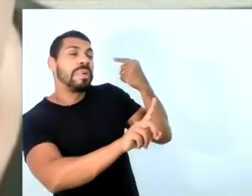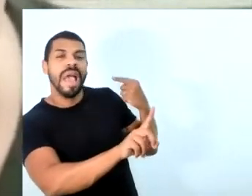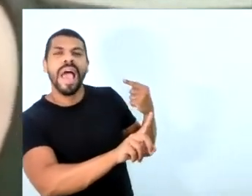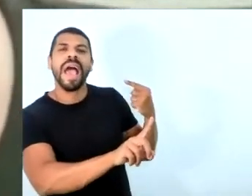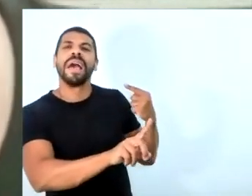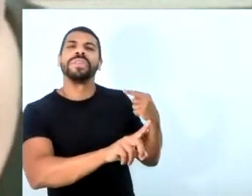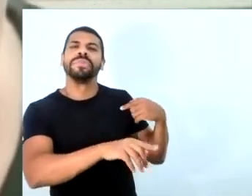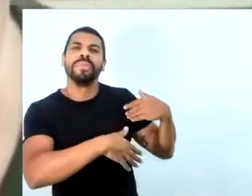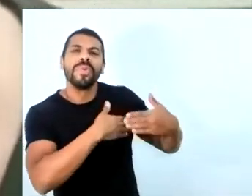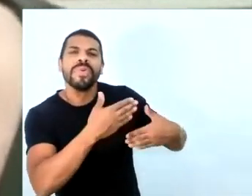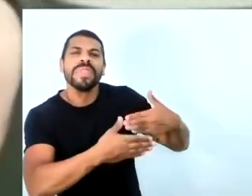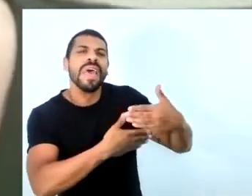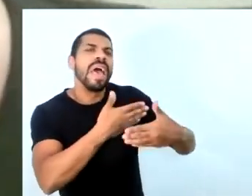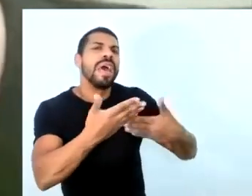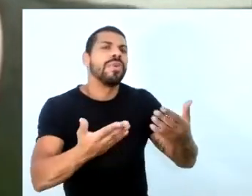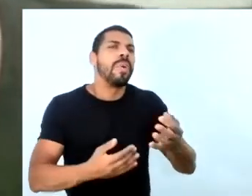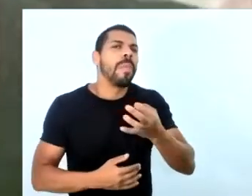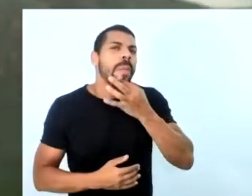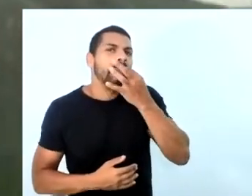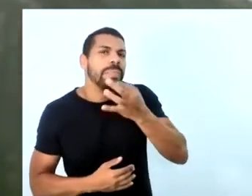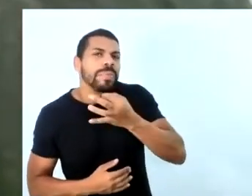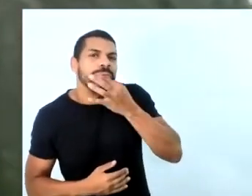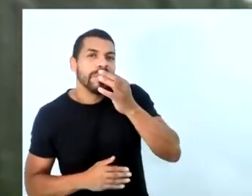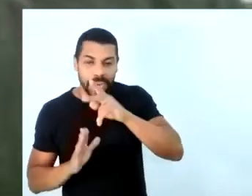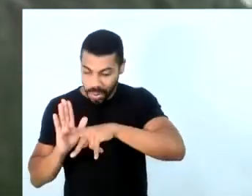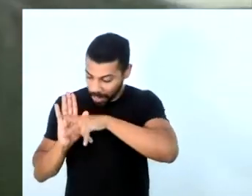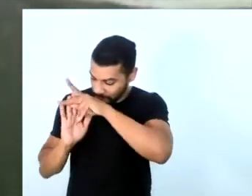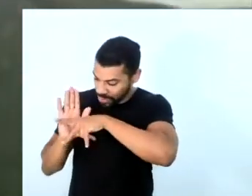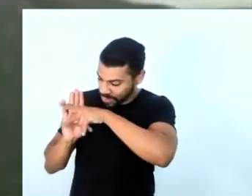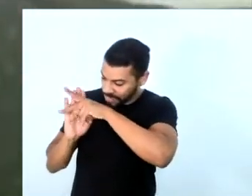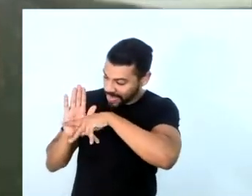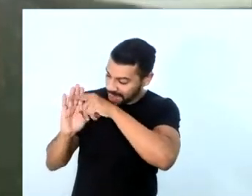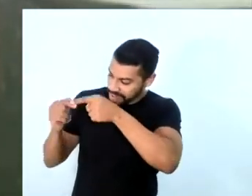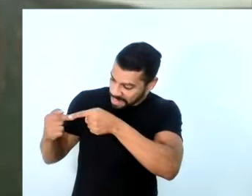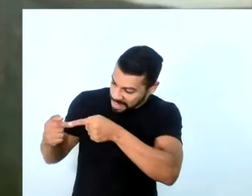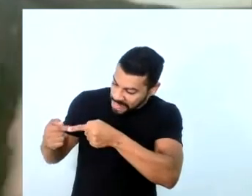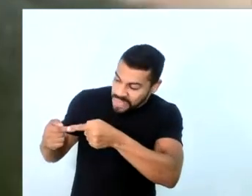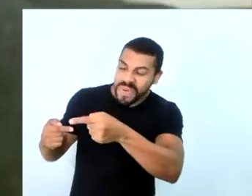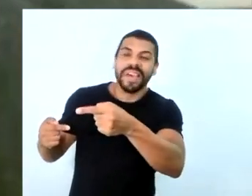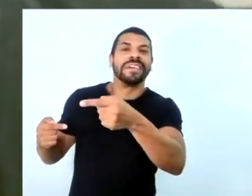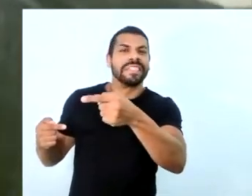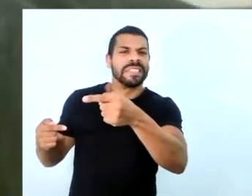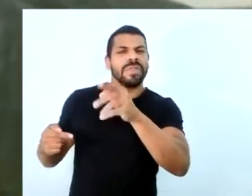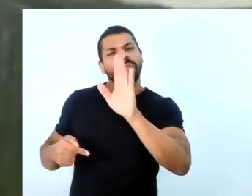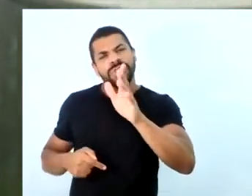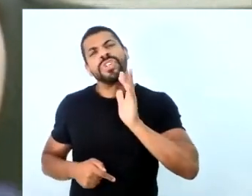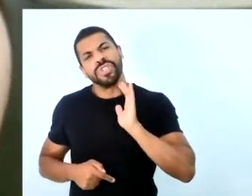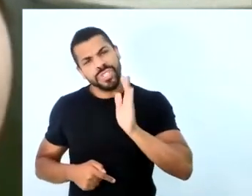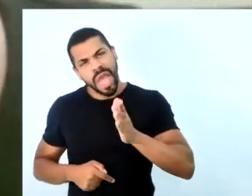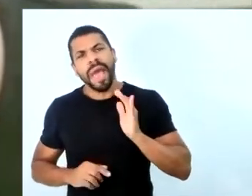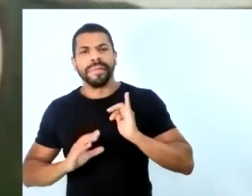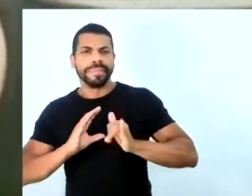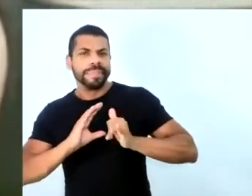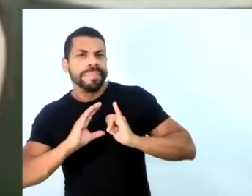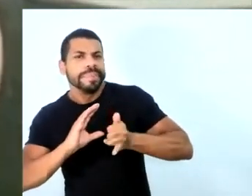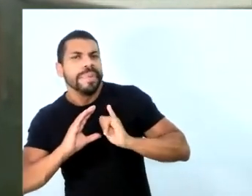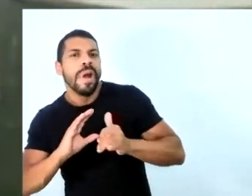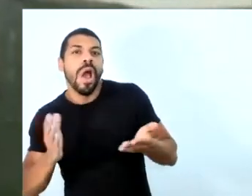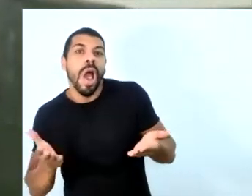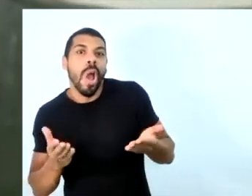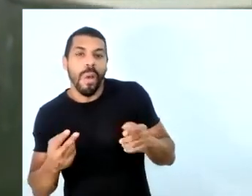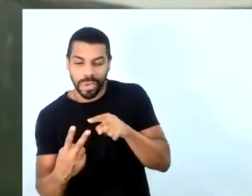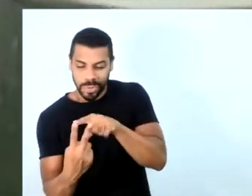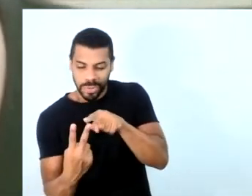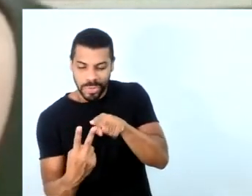no seu trajeto, no seu processo. Como que você projeta os seus próximos anos agora que, claro, você já dirigia curtas, mas está